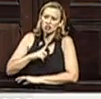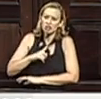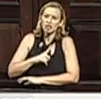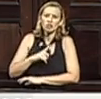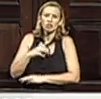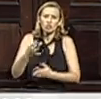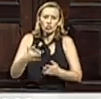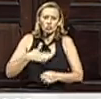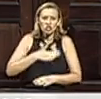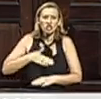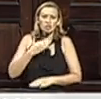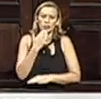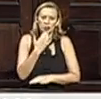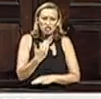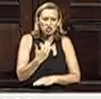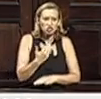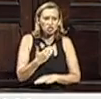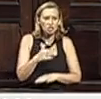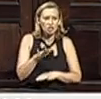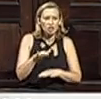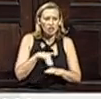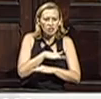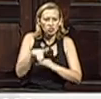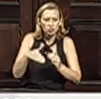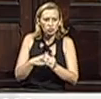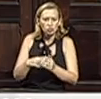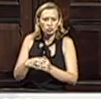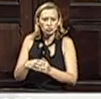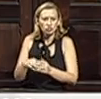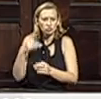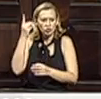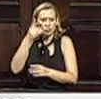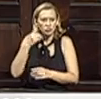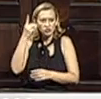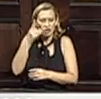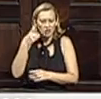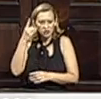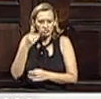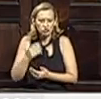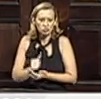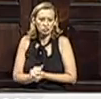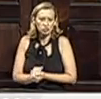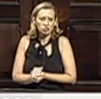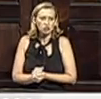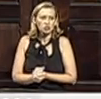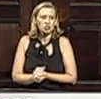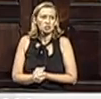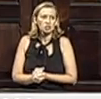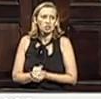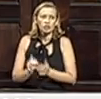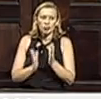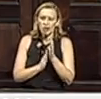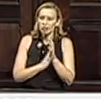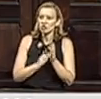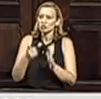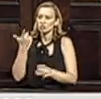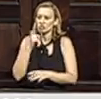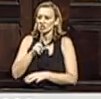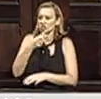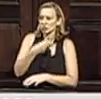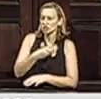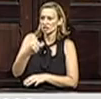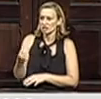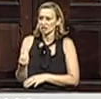presença dos deputados aqui e parabenizar todos os companheiros que nós conseguimos alcançar agora o placar de 36 votos. Obrigado, presidente. Presidência fará a